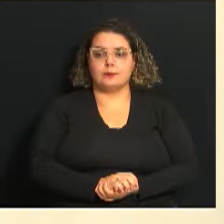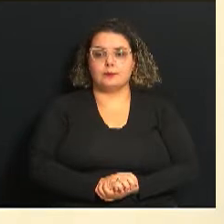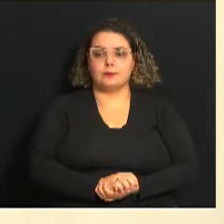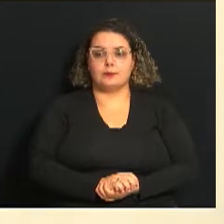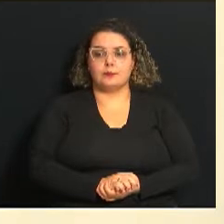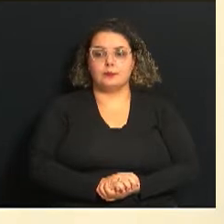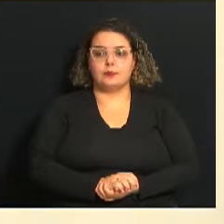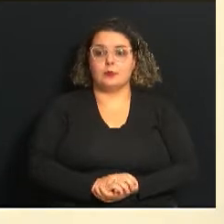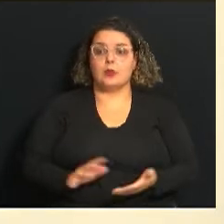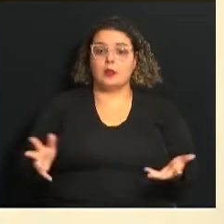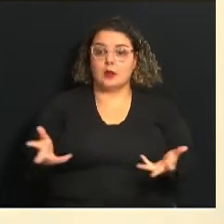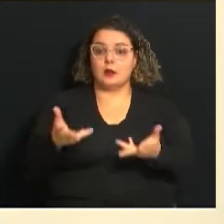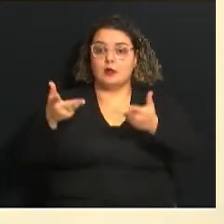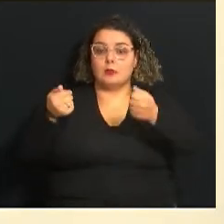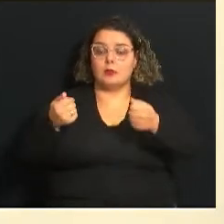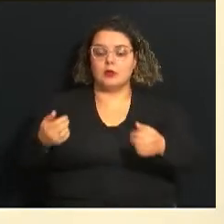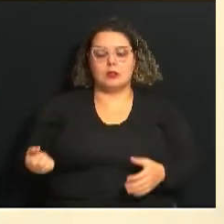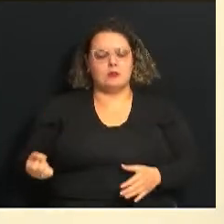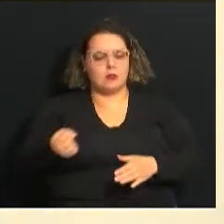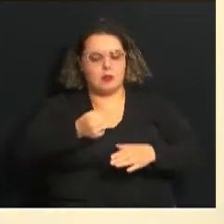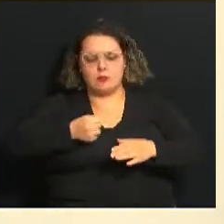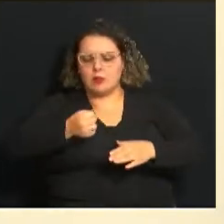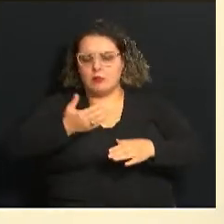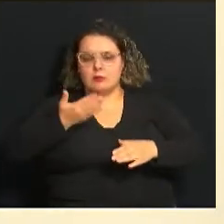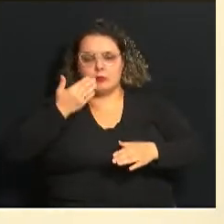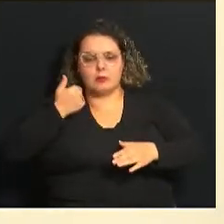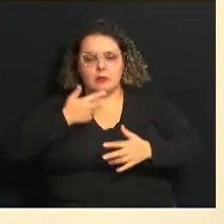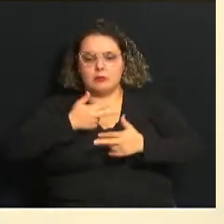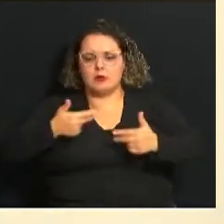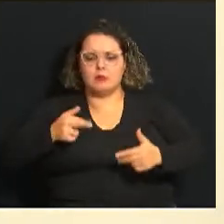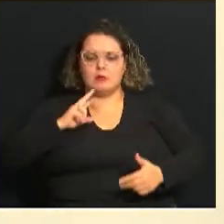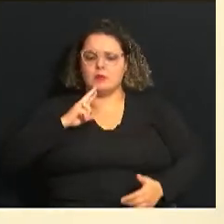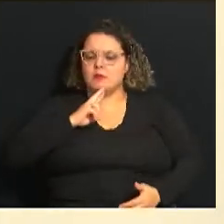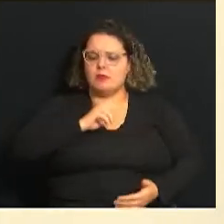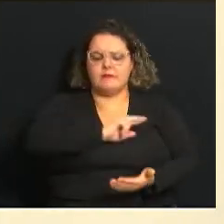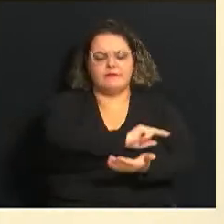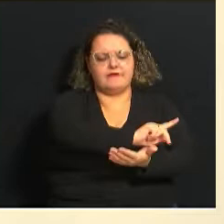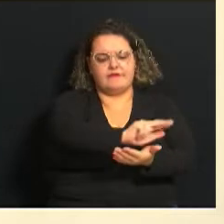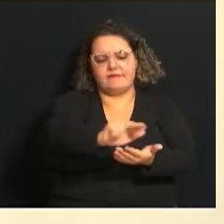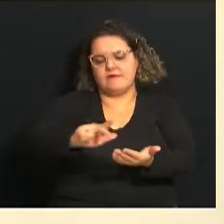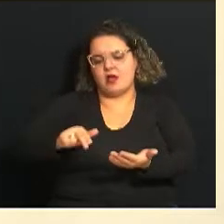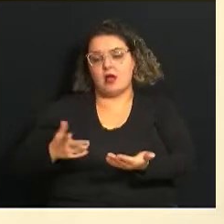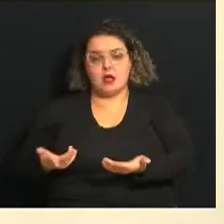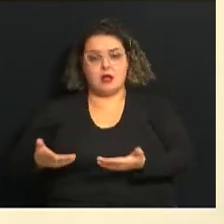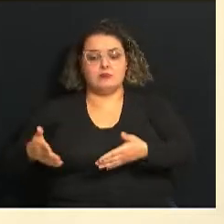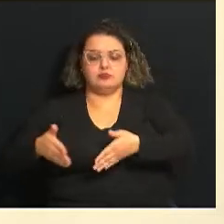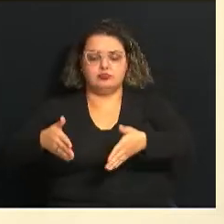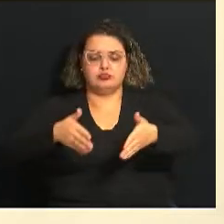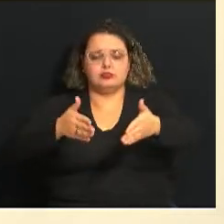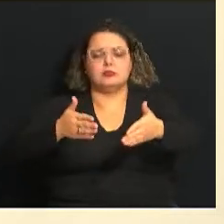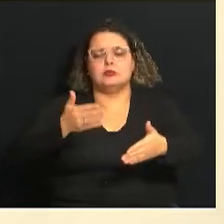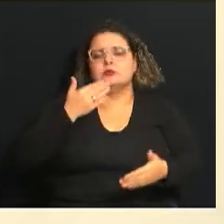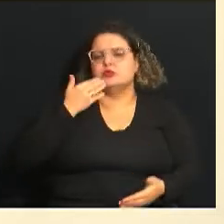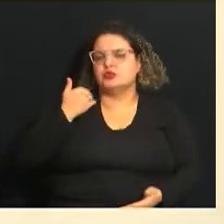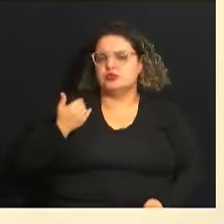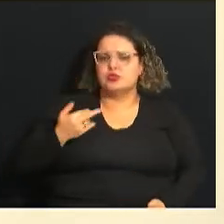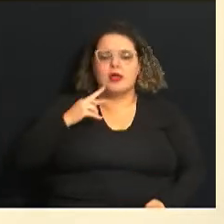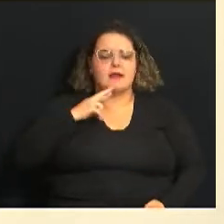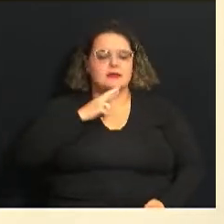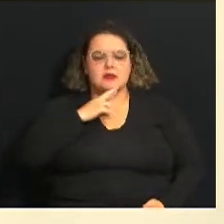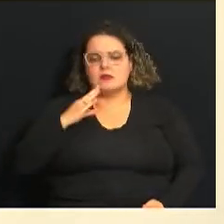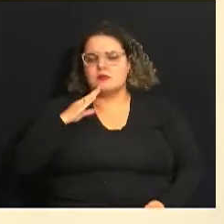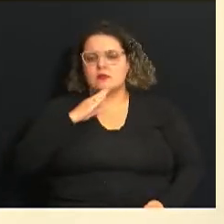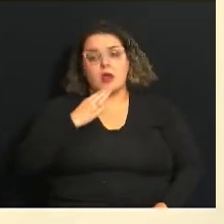Ela é rica em gastronomia, onde tem ali a Avenida Baden-Powell, várias avenidas que têm uma rota gastronômica muito importante na cidade hoje. Hoje é